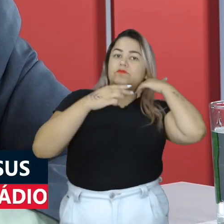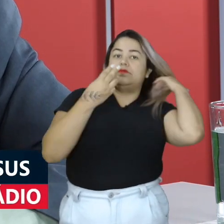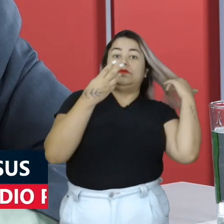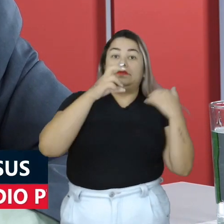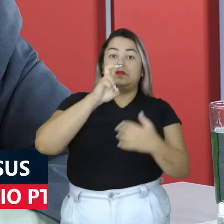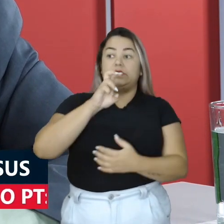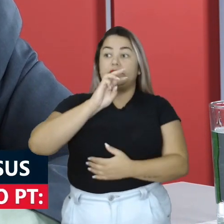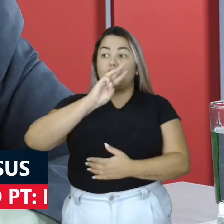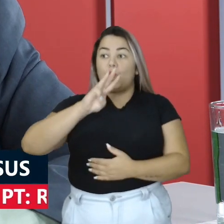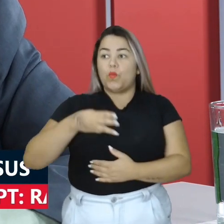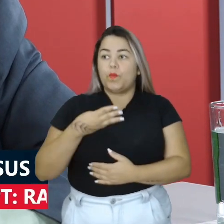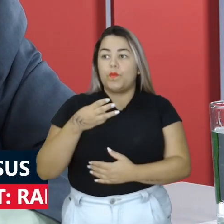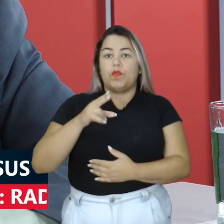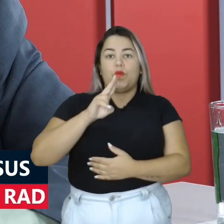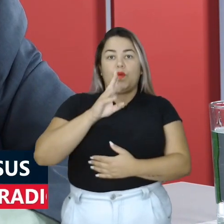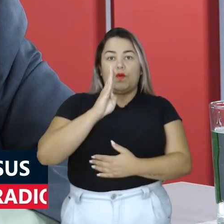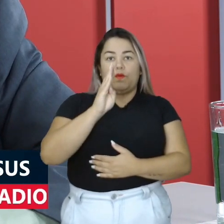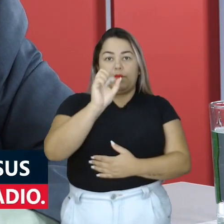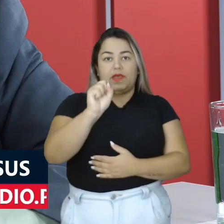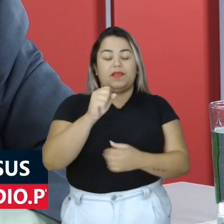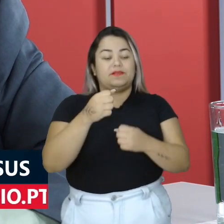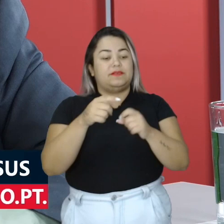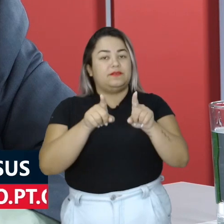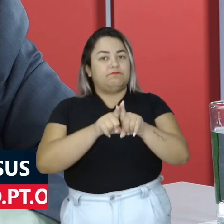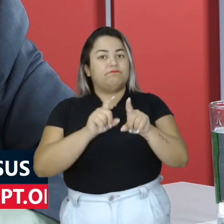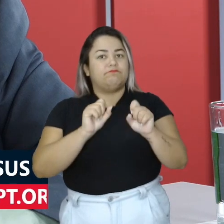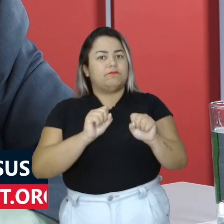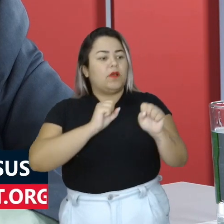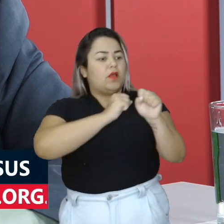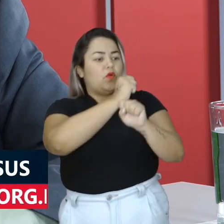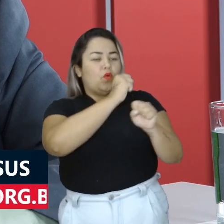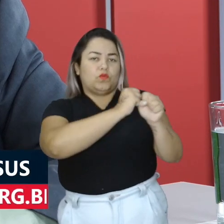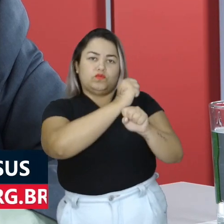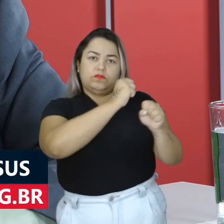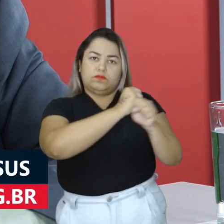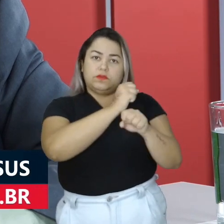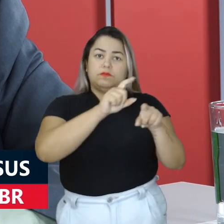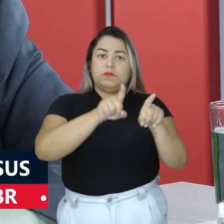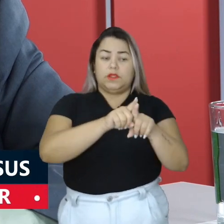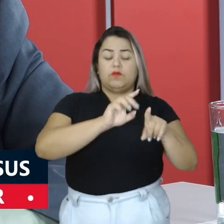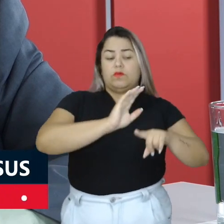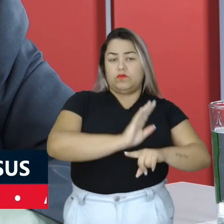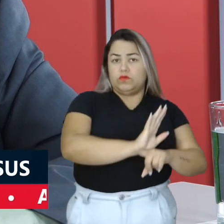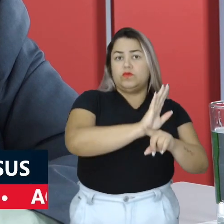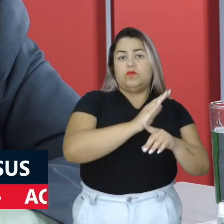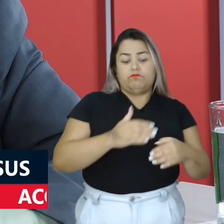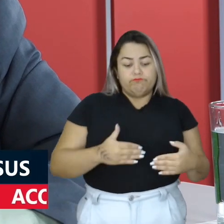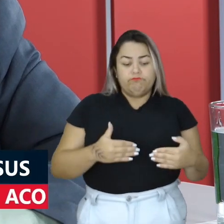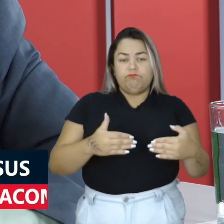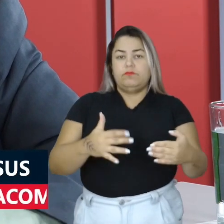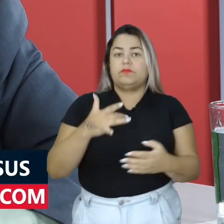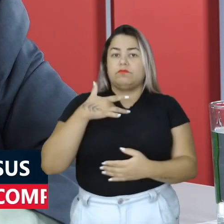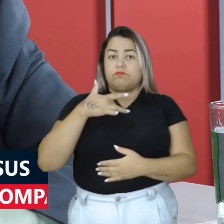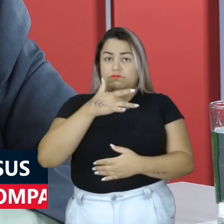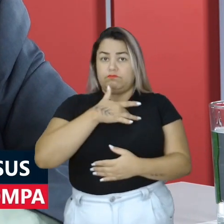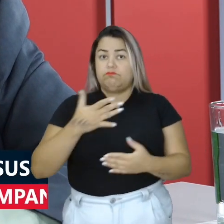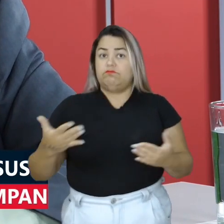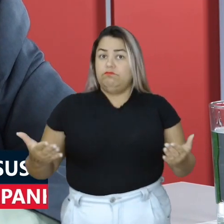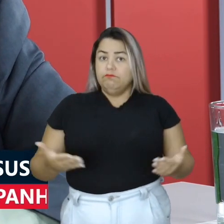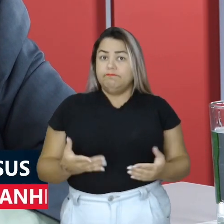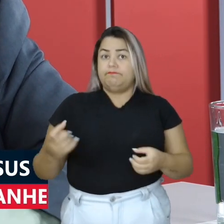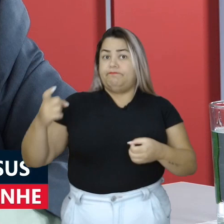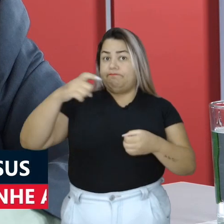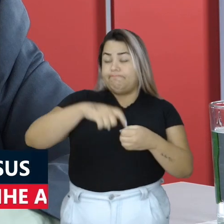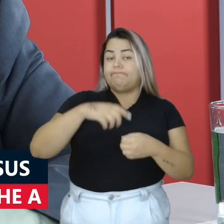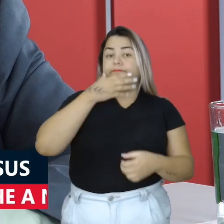35 mil unidades básicas de saúde construídas, com o apoio do Ministério da Saúde. E agora, com a volta do presidente